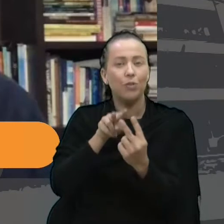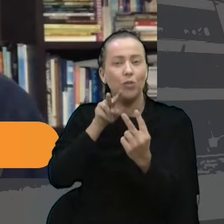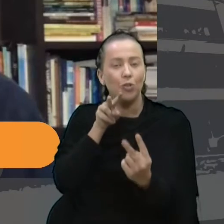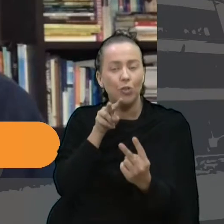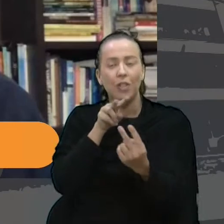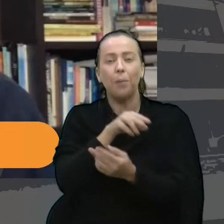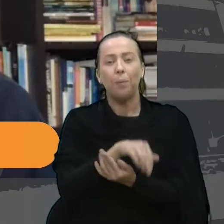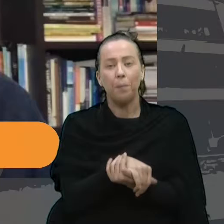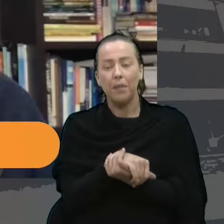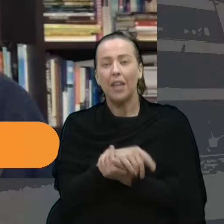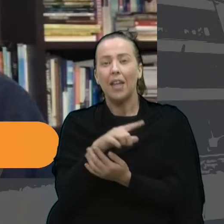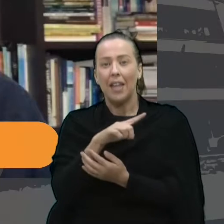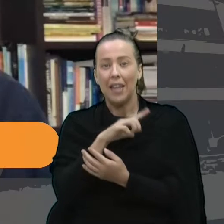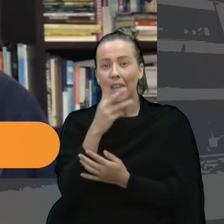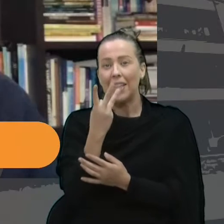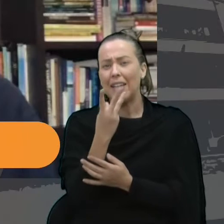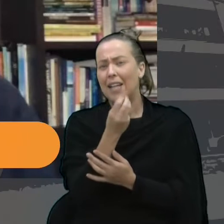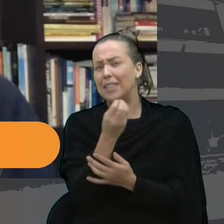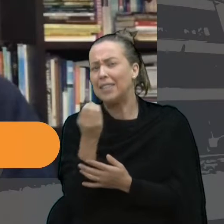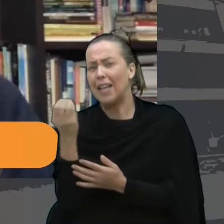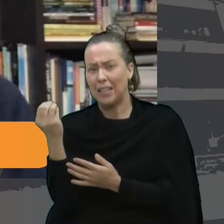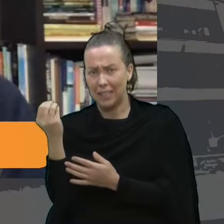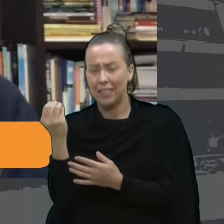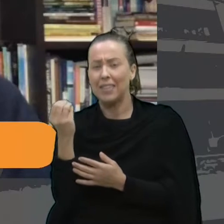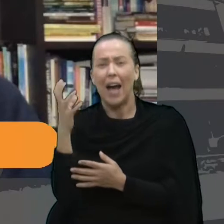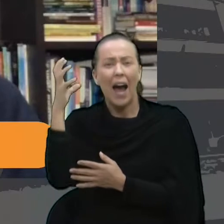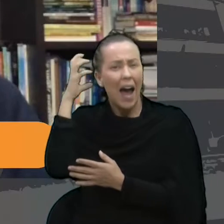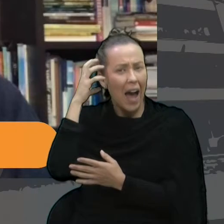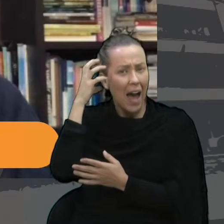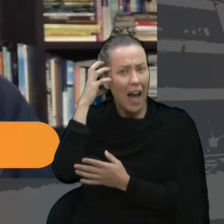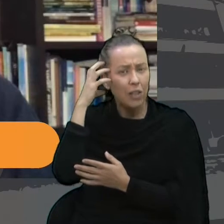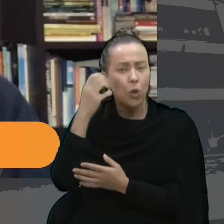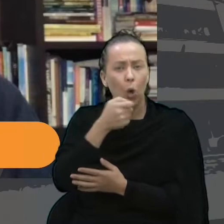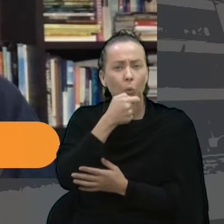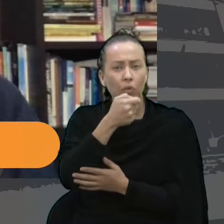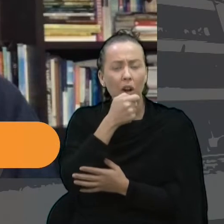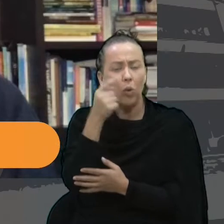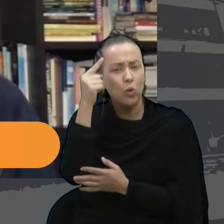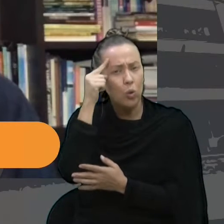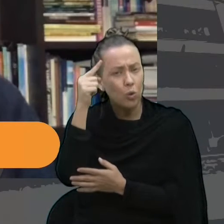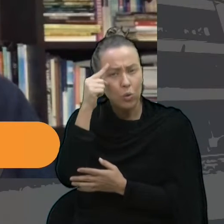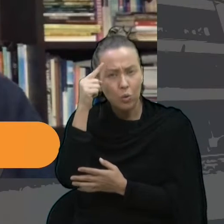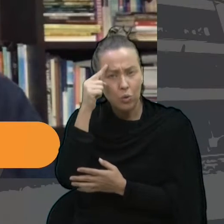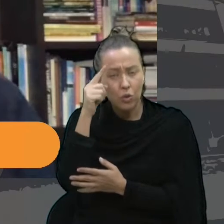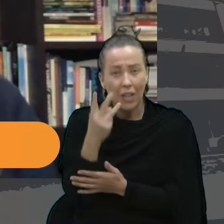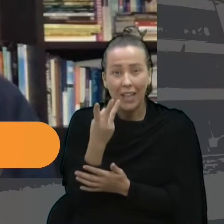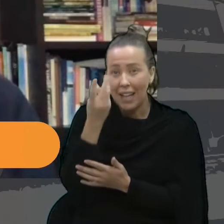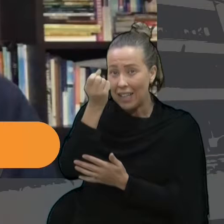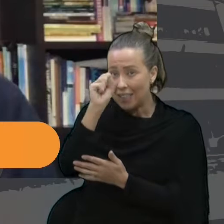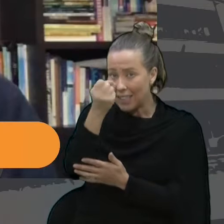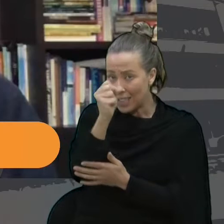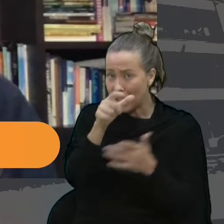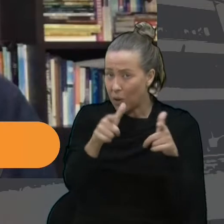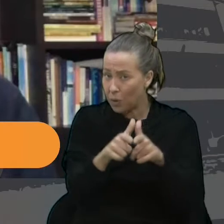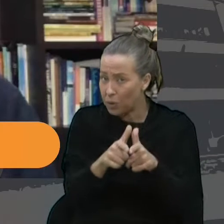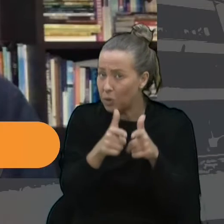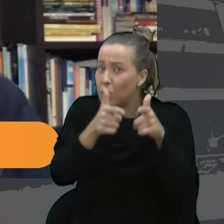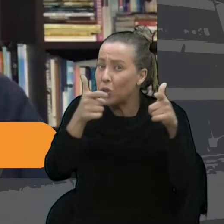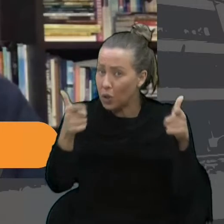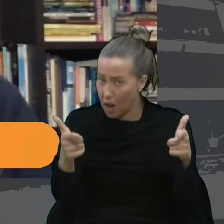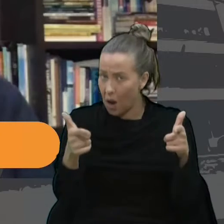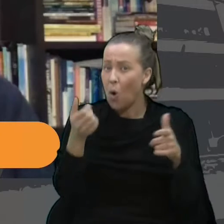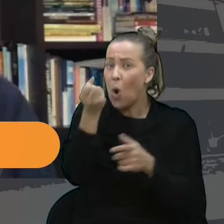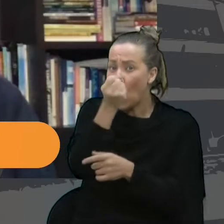tenho 300 e tantas emissoras de rádio, para quem eu falo todos os dias, 38 jornais, dos quais 8